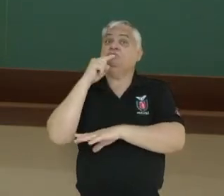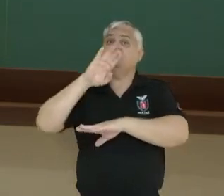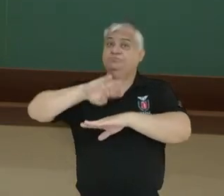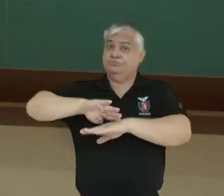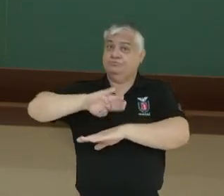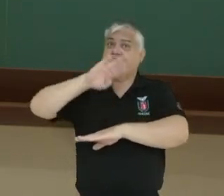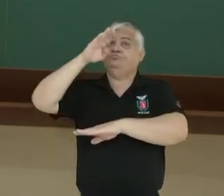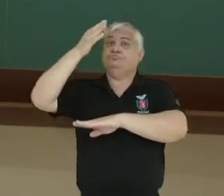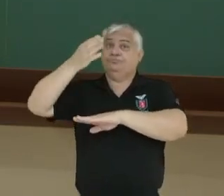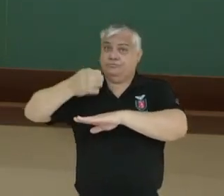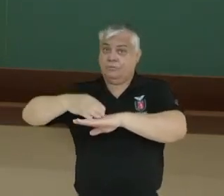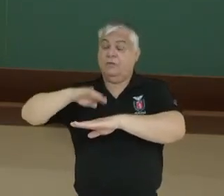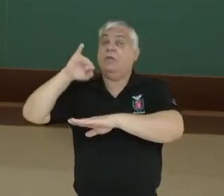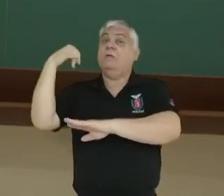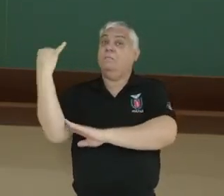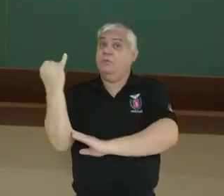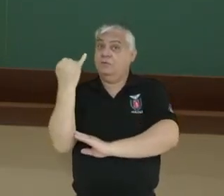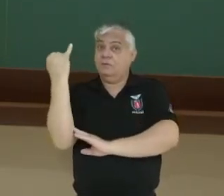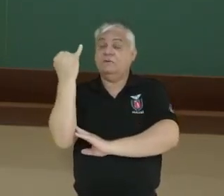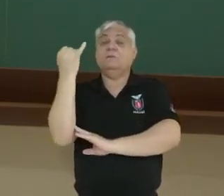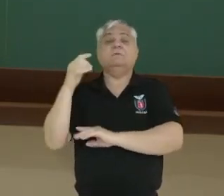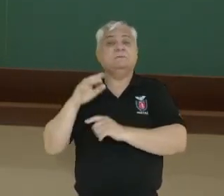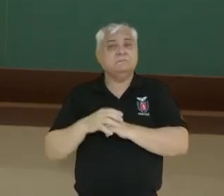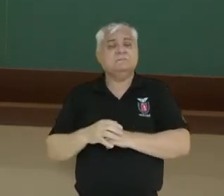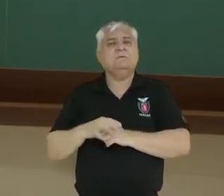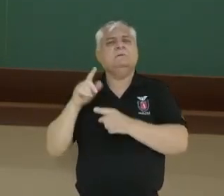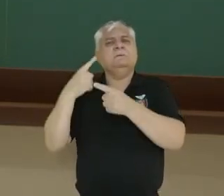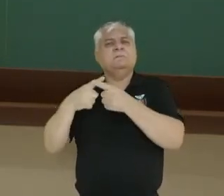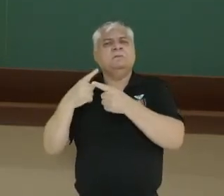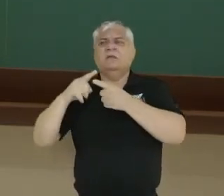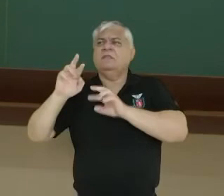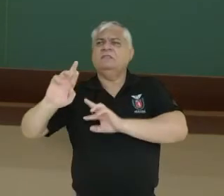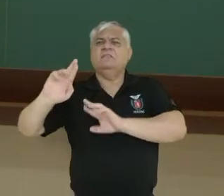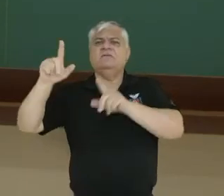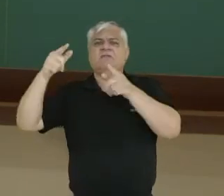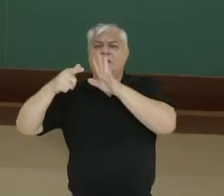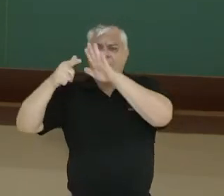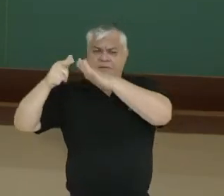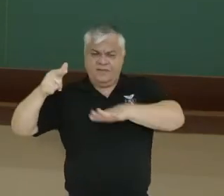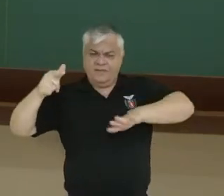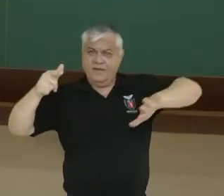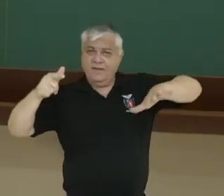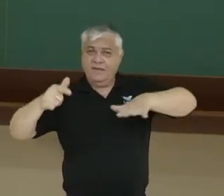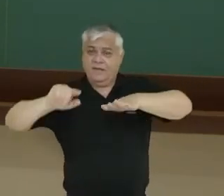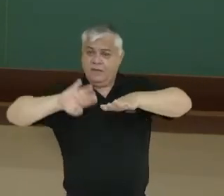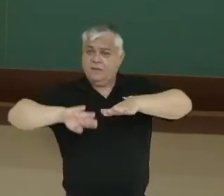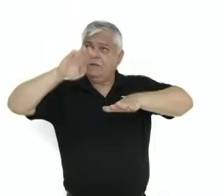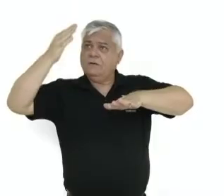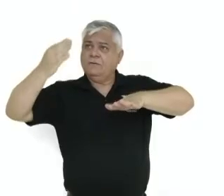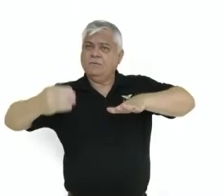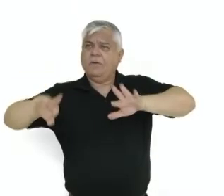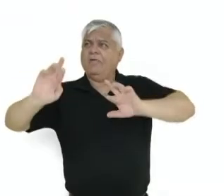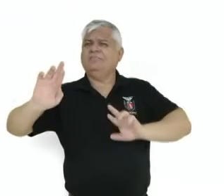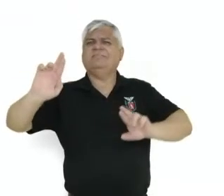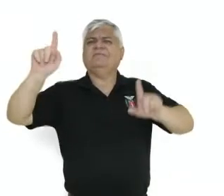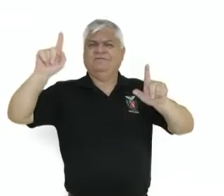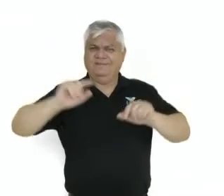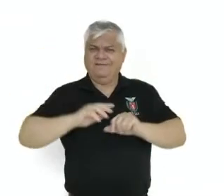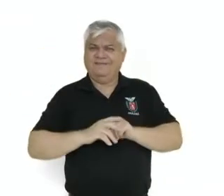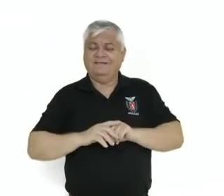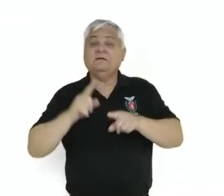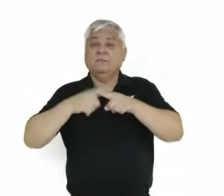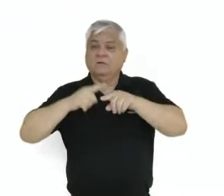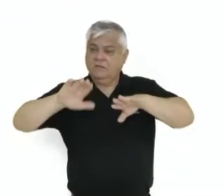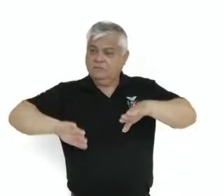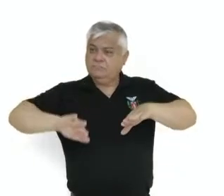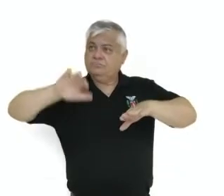fator bastante importante nessa diferenciação dos tipos climáticos do sudeste, né? Ela atua diretamente